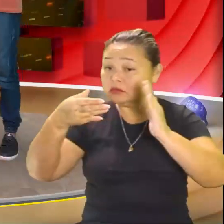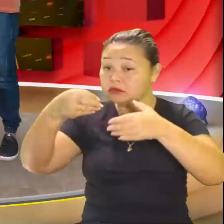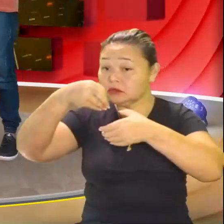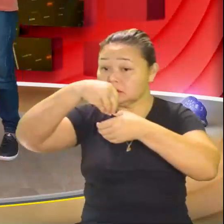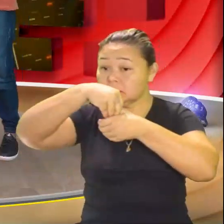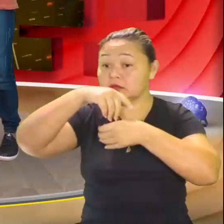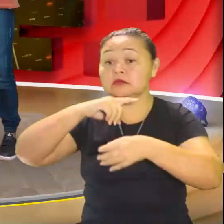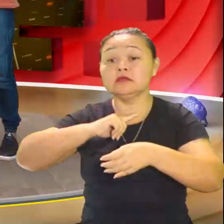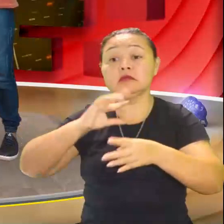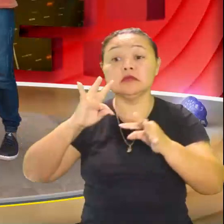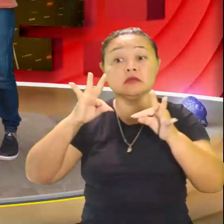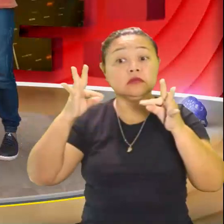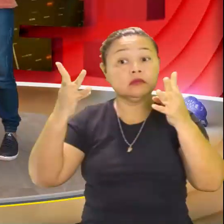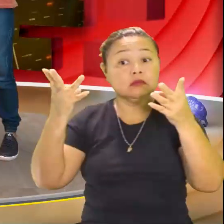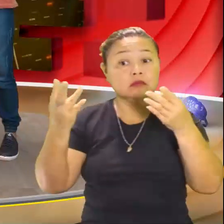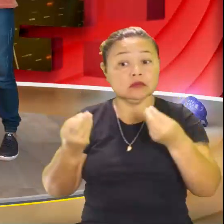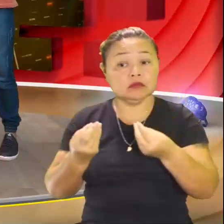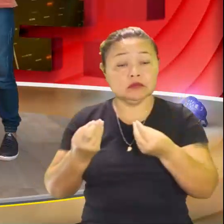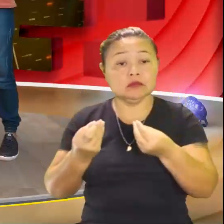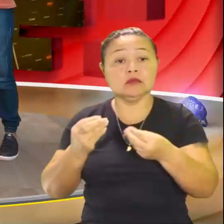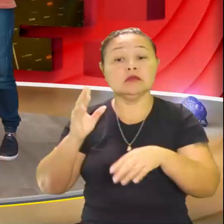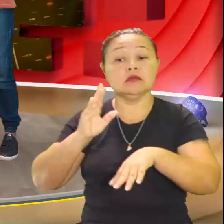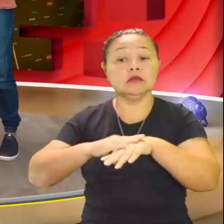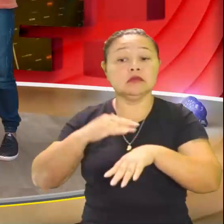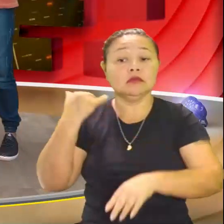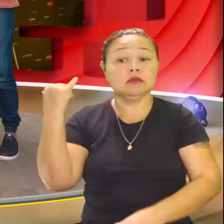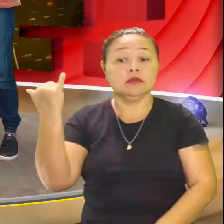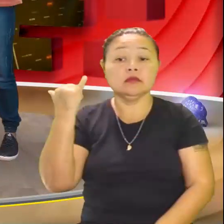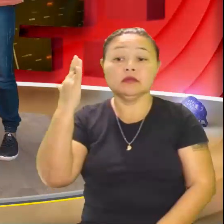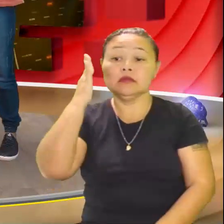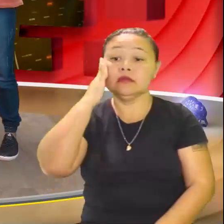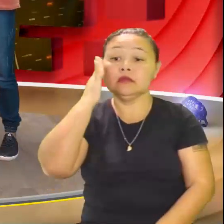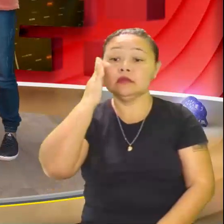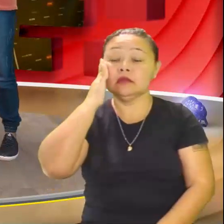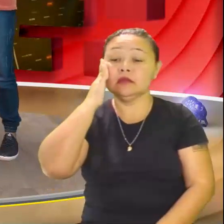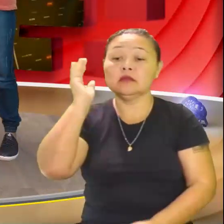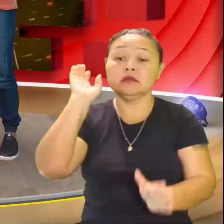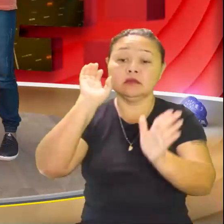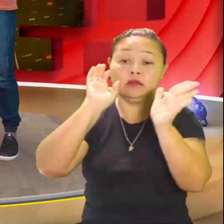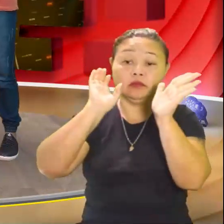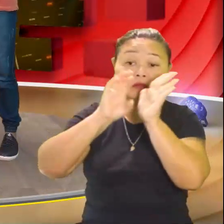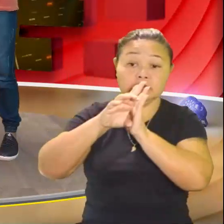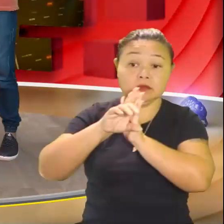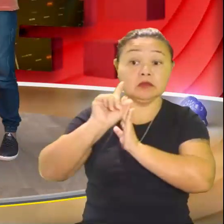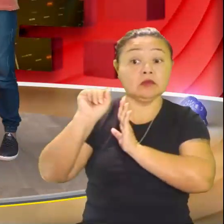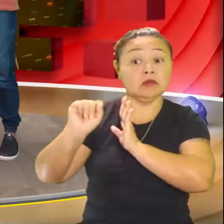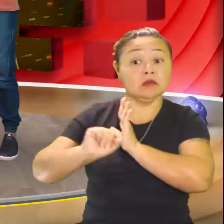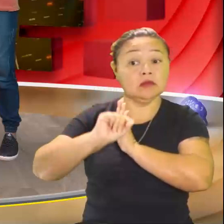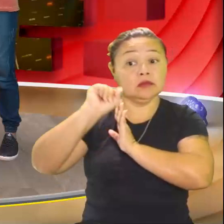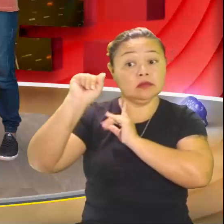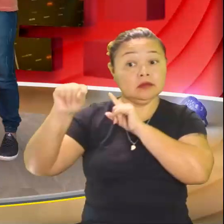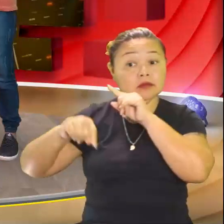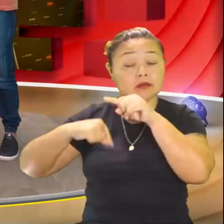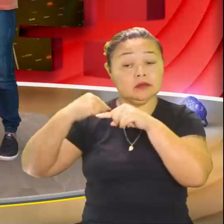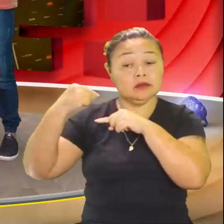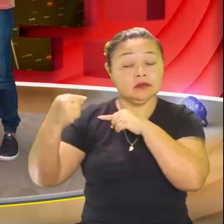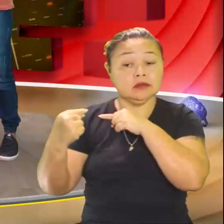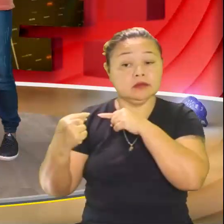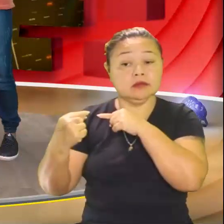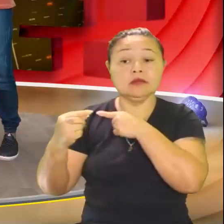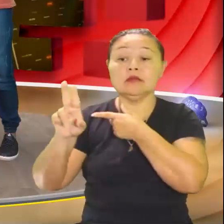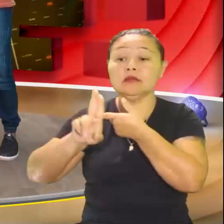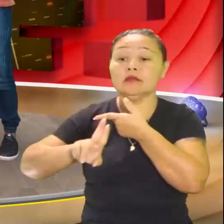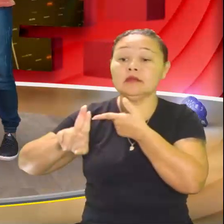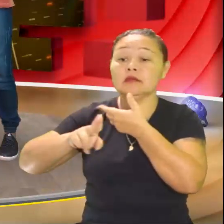Porque eu acho que de todo o assunto, o importante é você saber a definição, o que é, depois saber